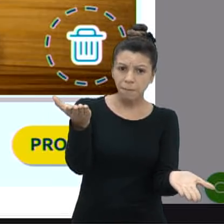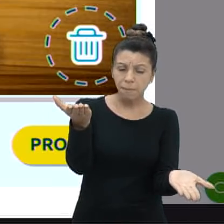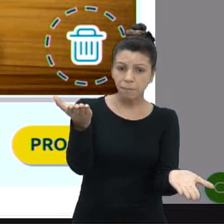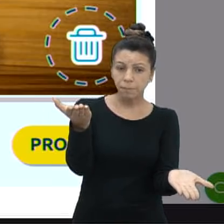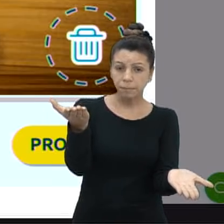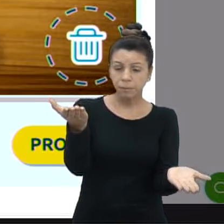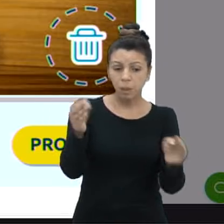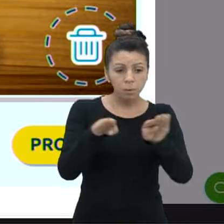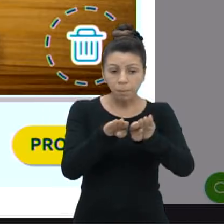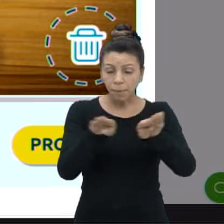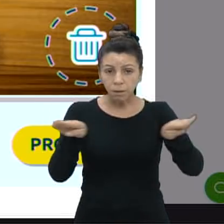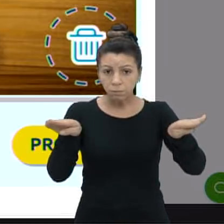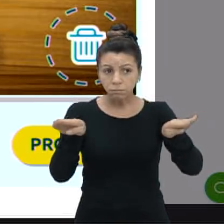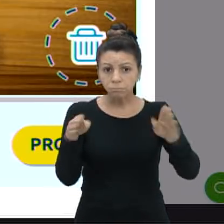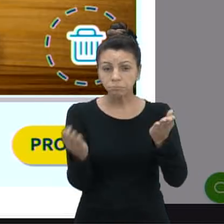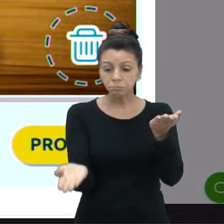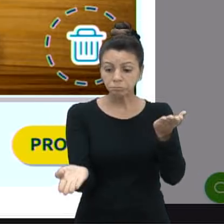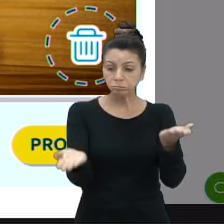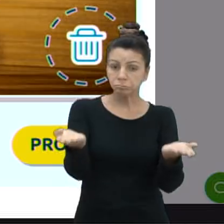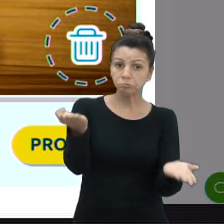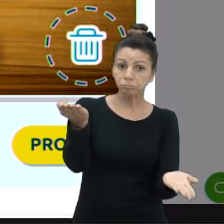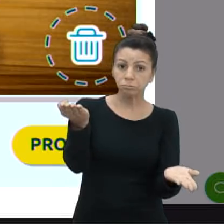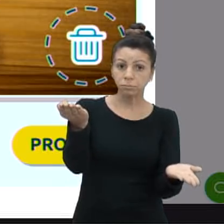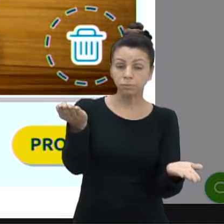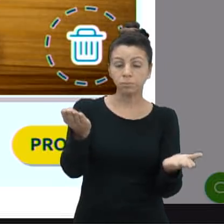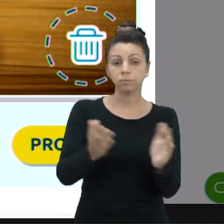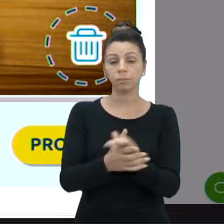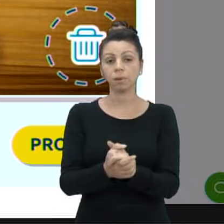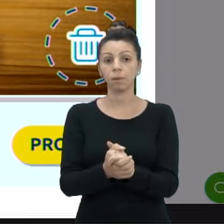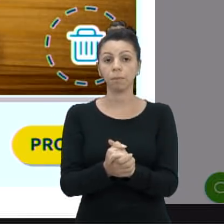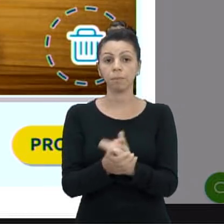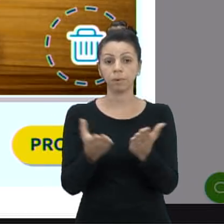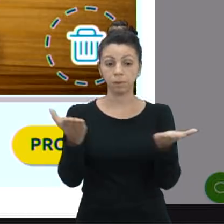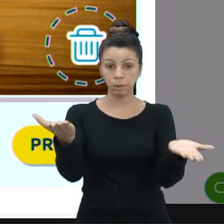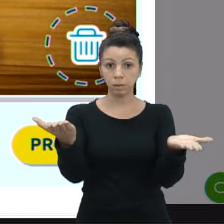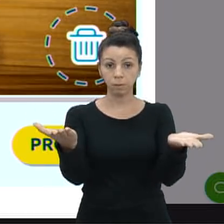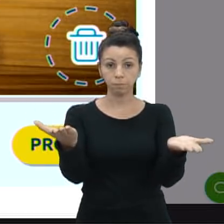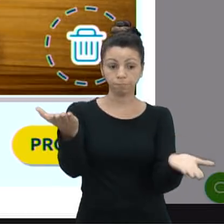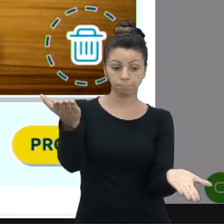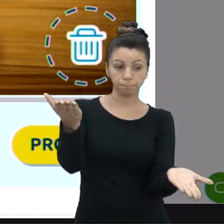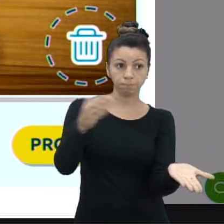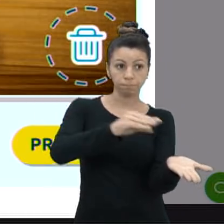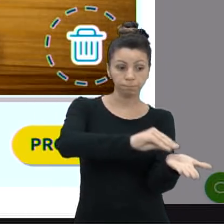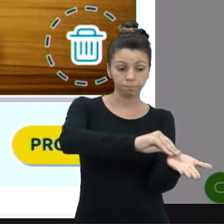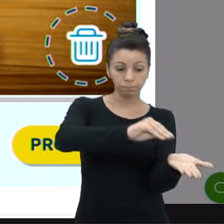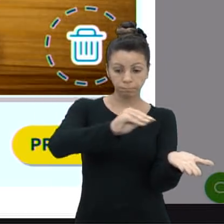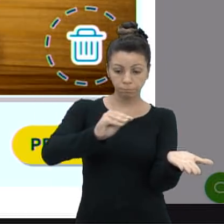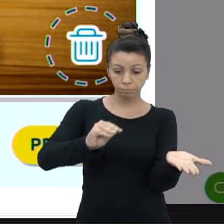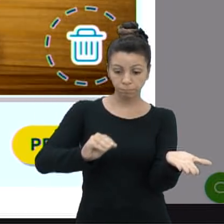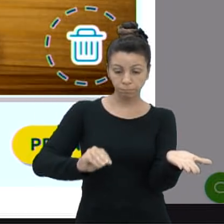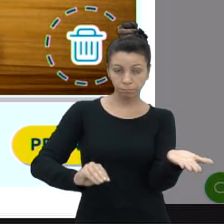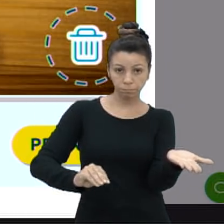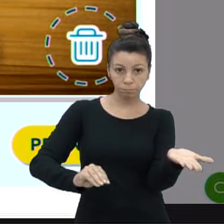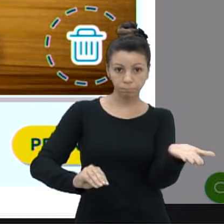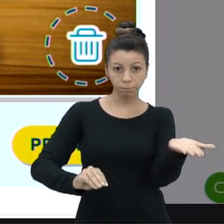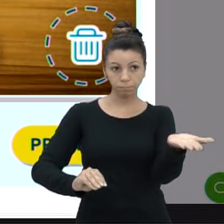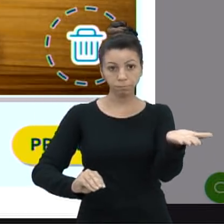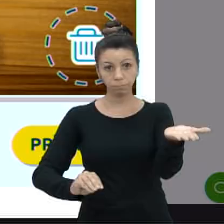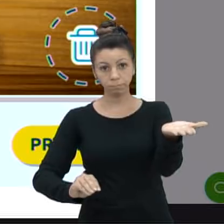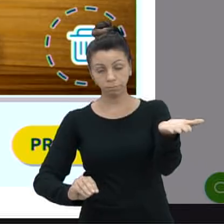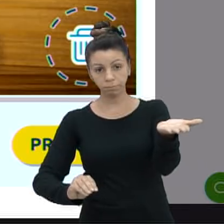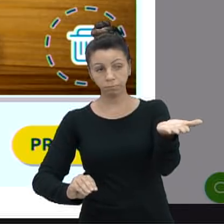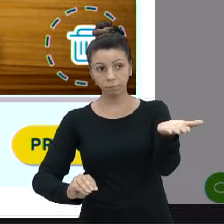paralelo aqui com as bordas do problema. Então a gente vai ter que tirar ele e encontrar o peso certo. Só que se a gente coloca, por exemplo,